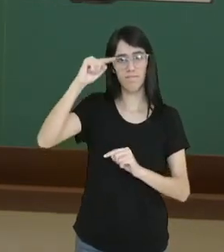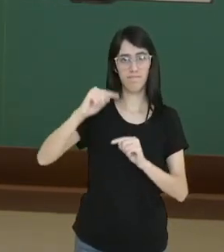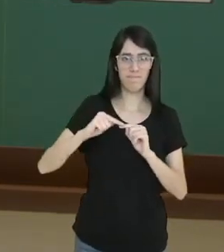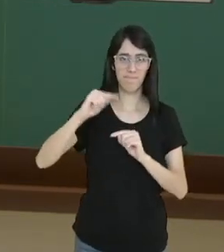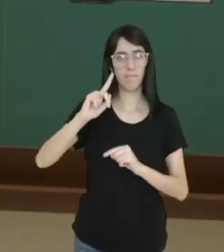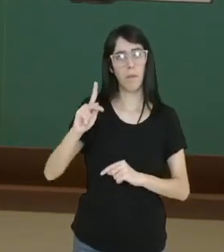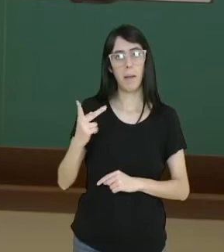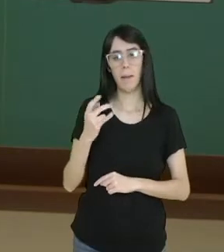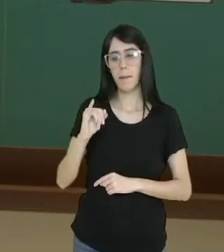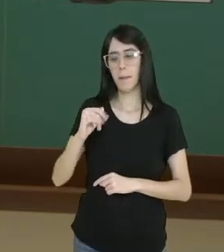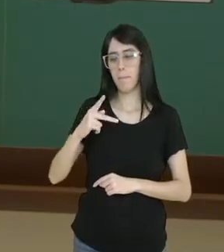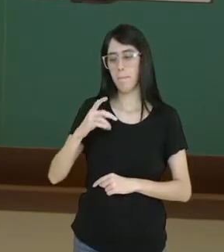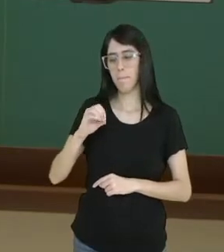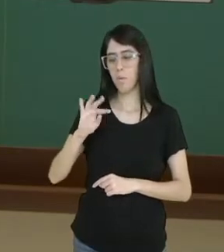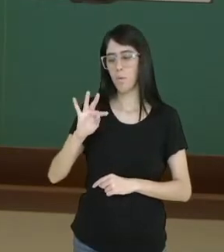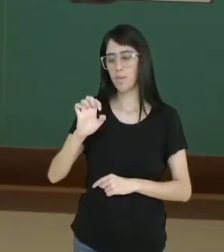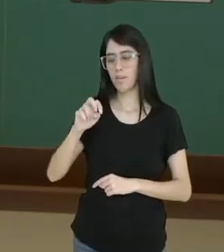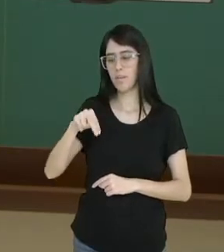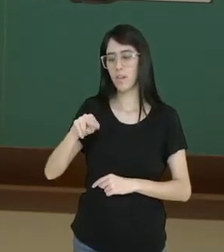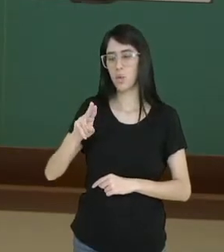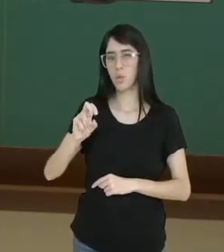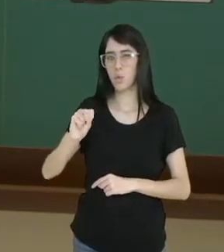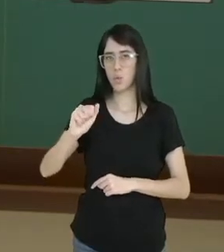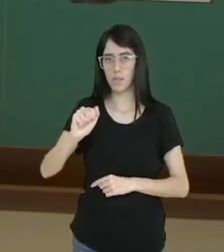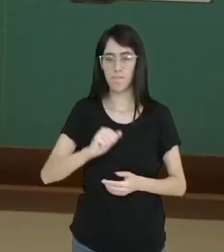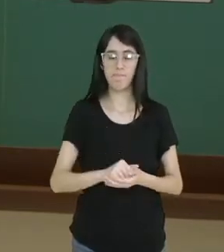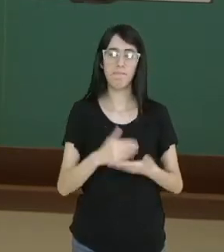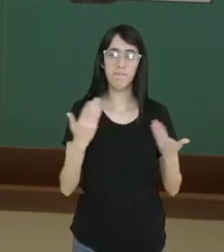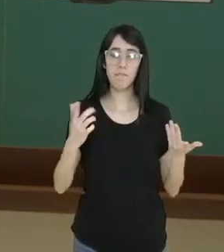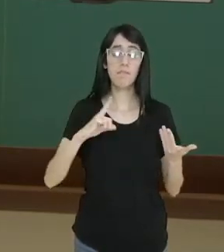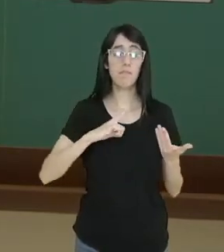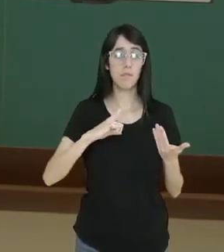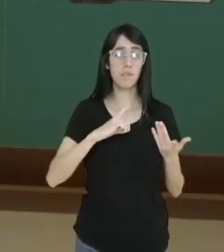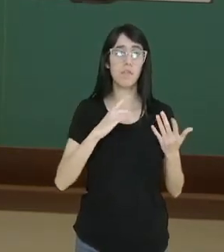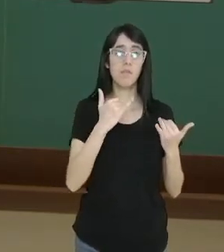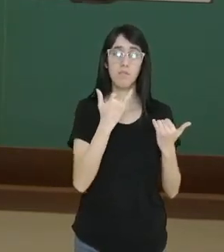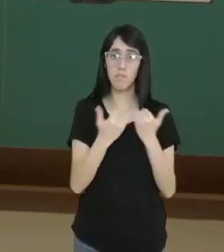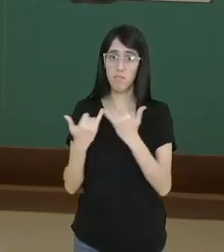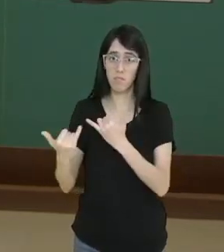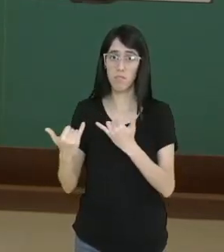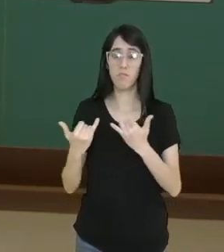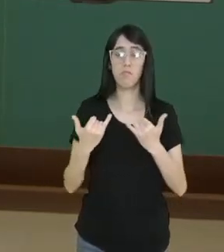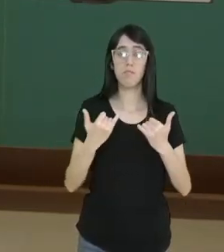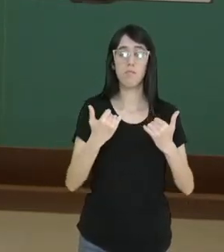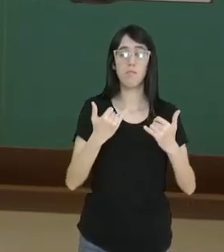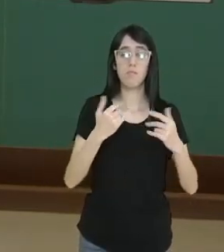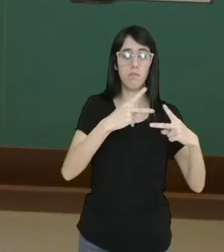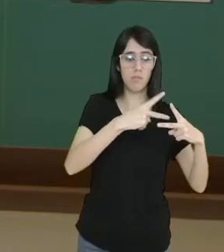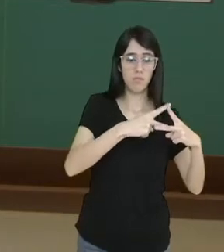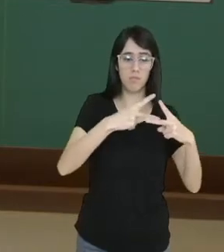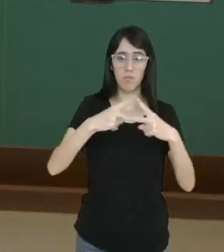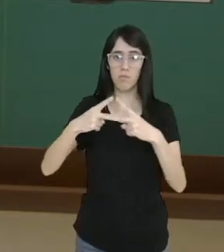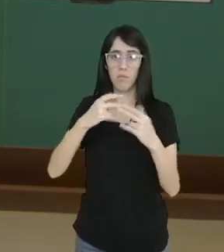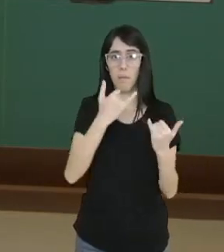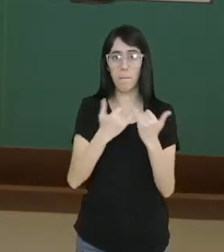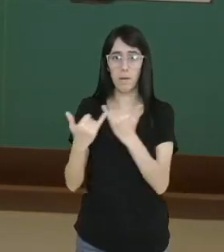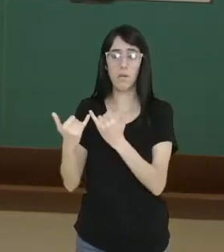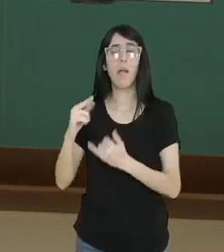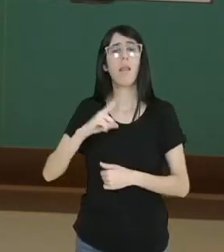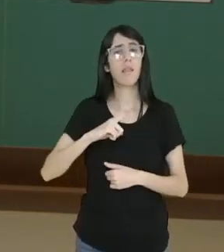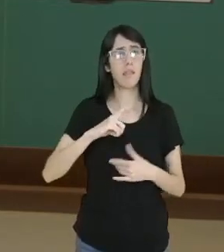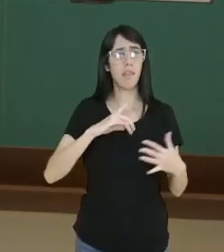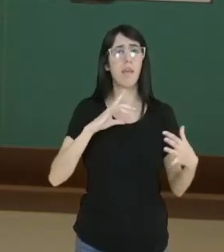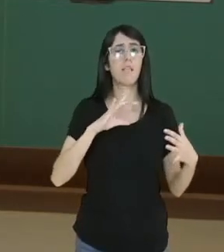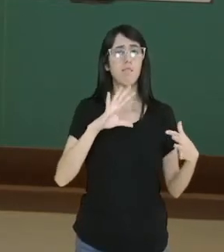hipotenusa, ok? Então, a partir da semelhança de triângulos, é possível a gente conseguir uma série de